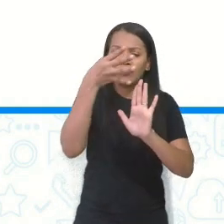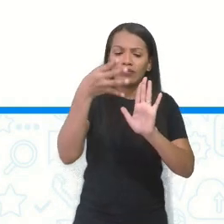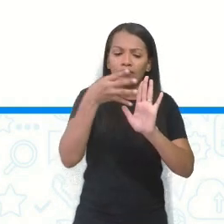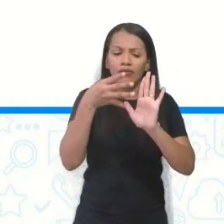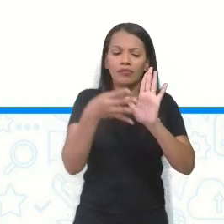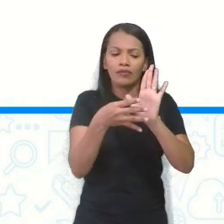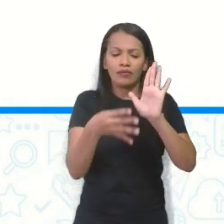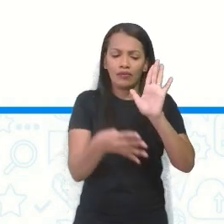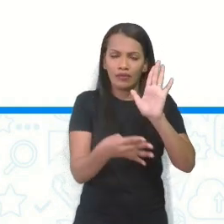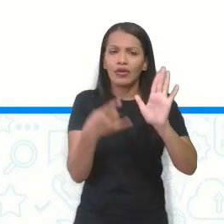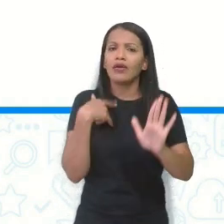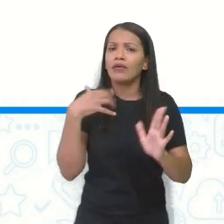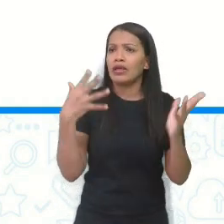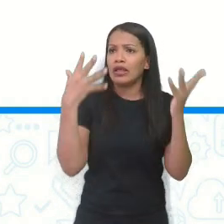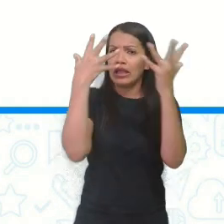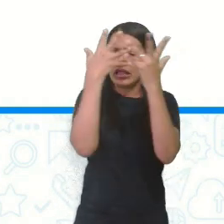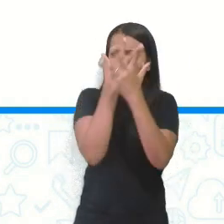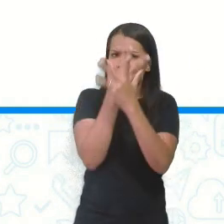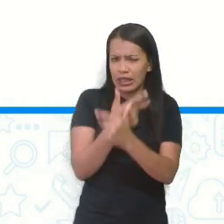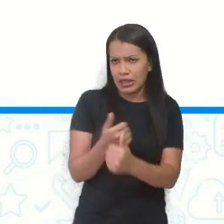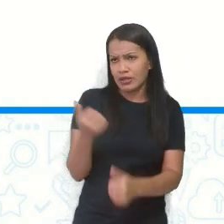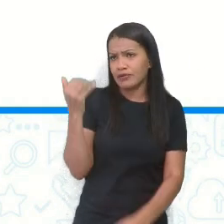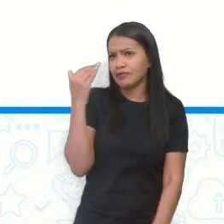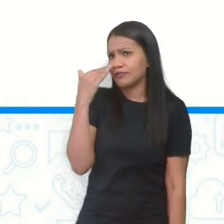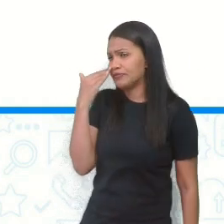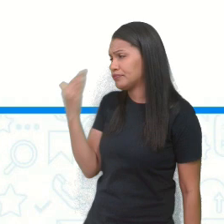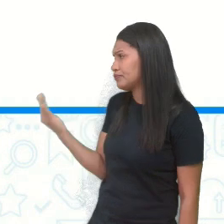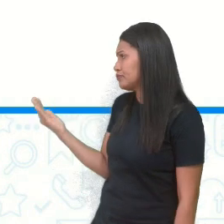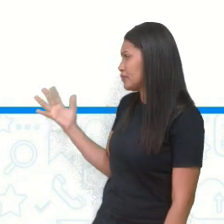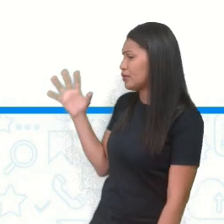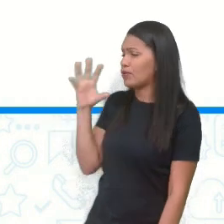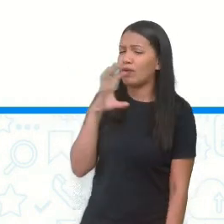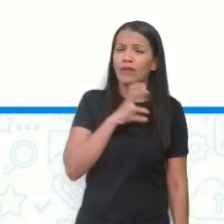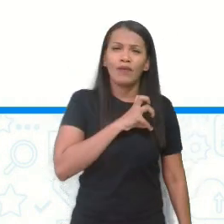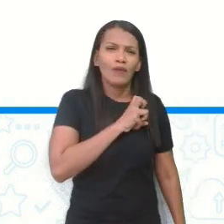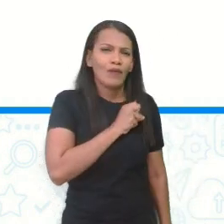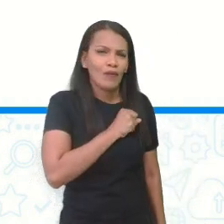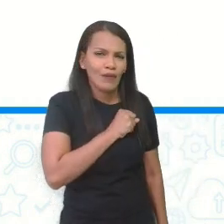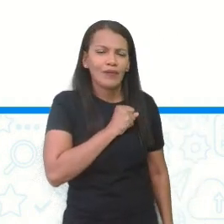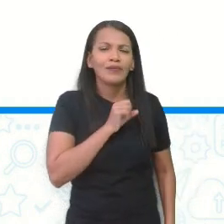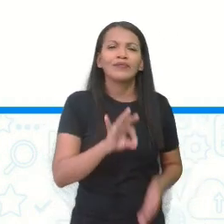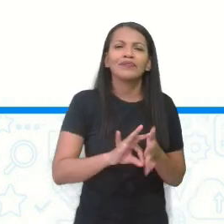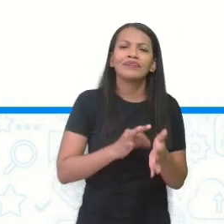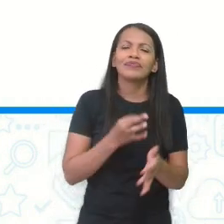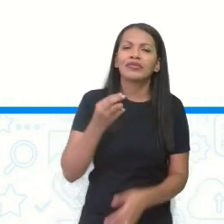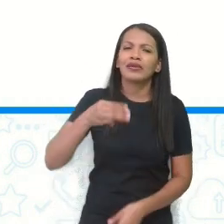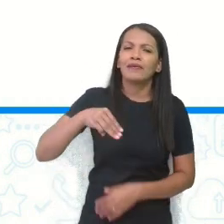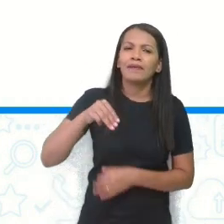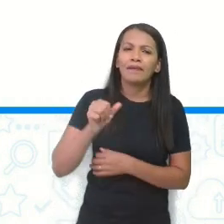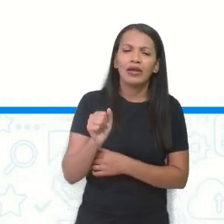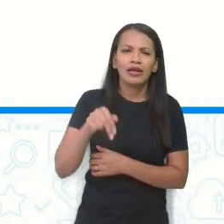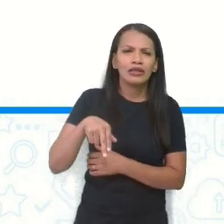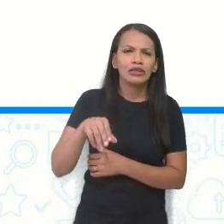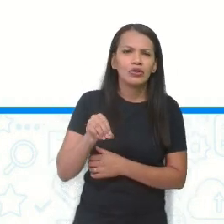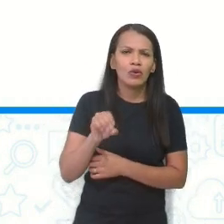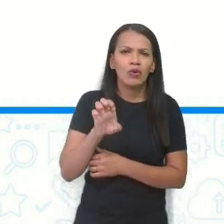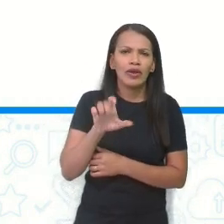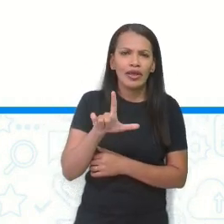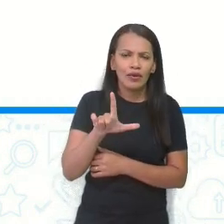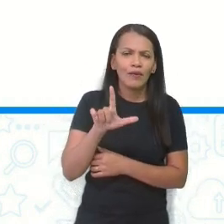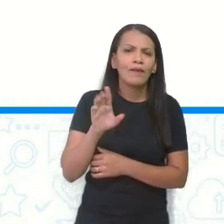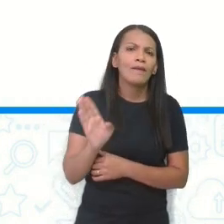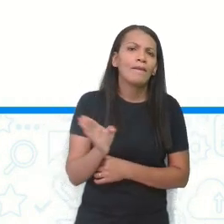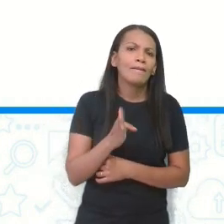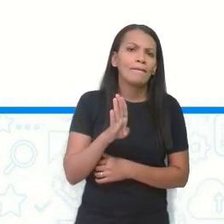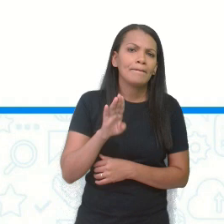tá? Bem lindo esse poema, amei esse poema de Manuel Bandeira e é bem